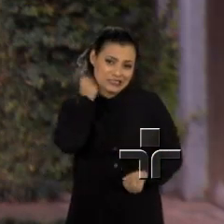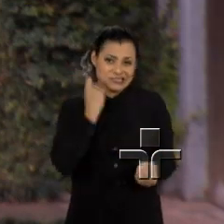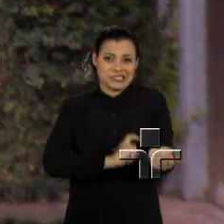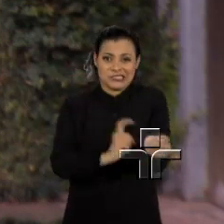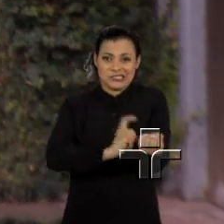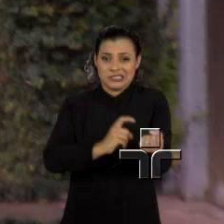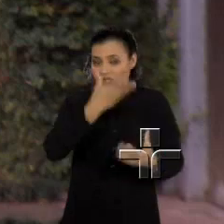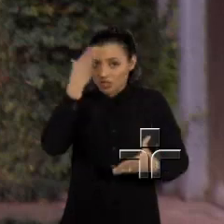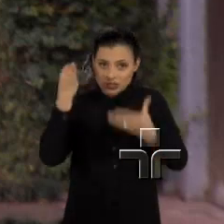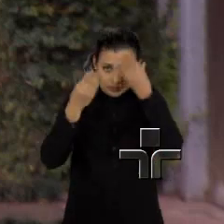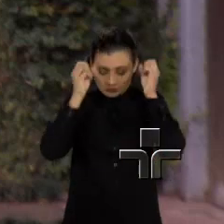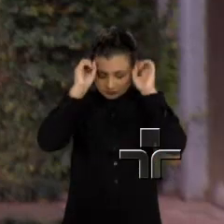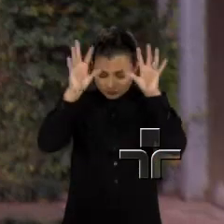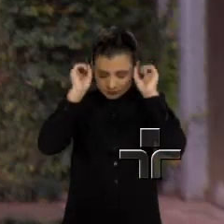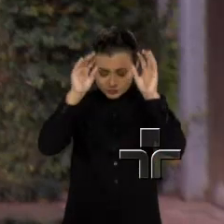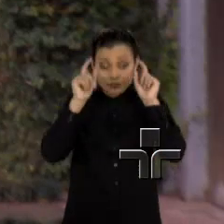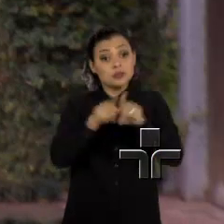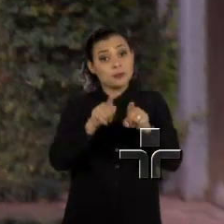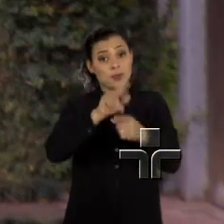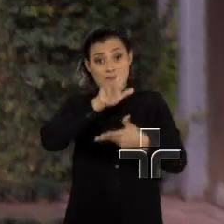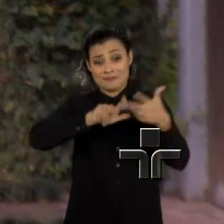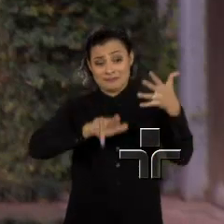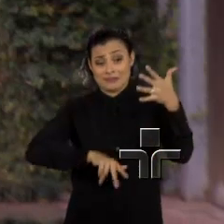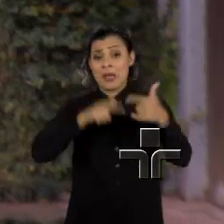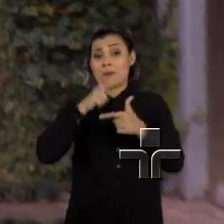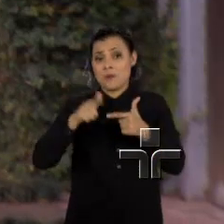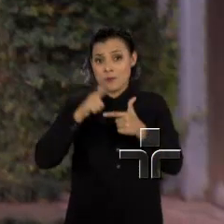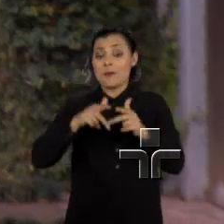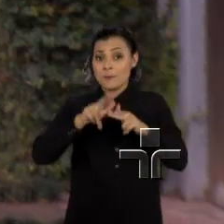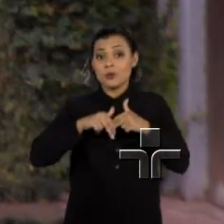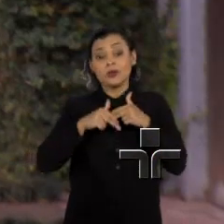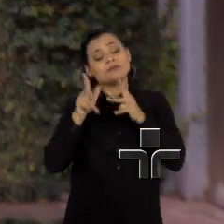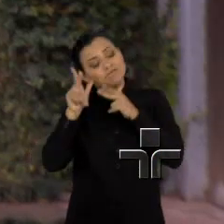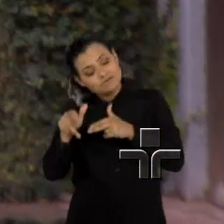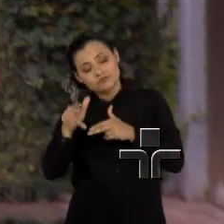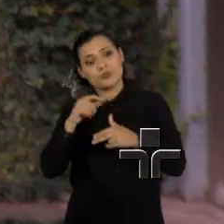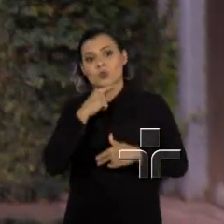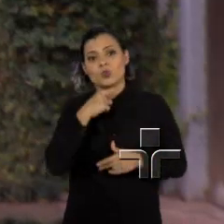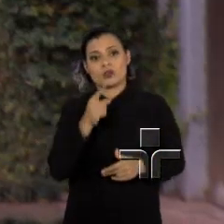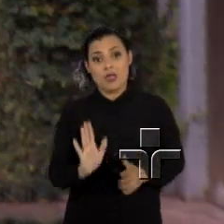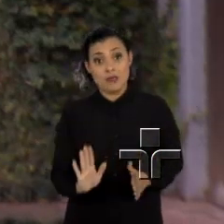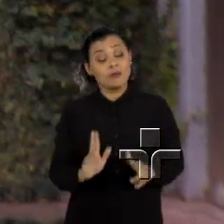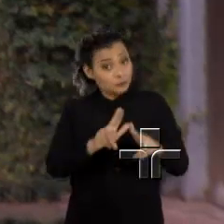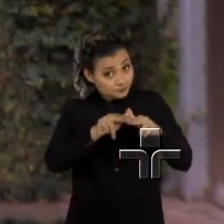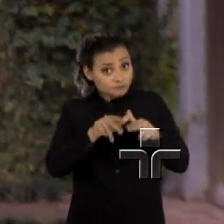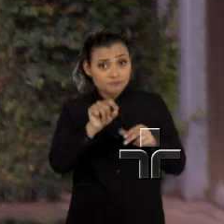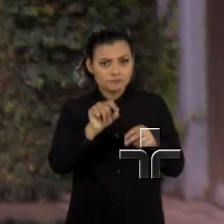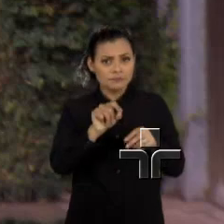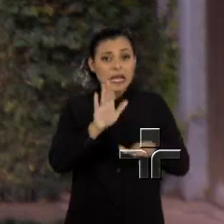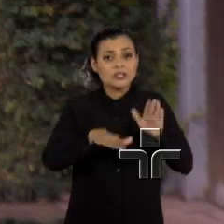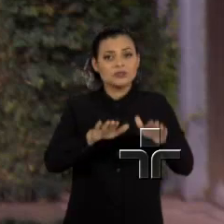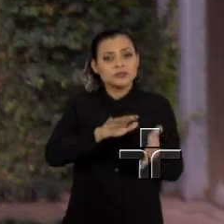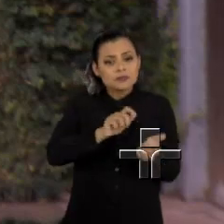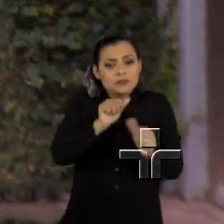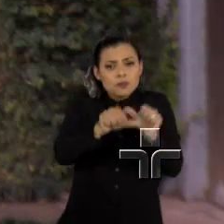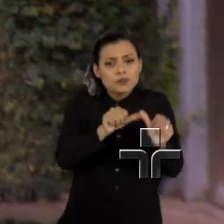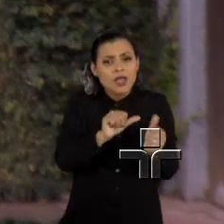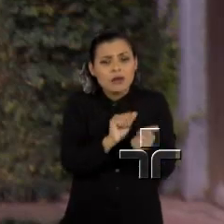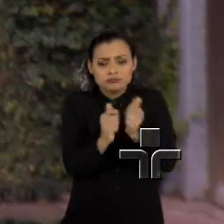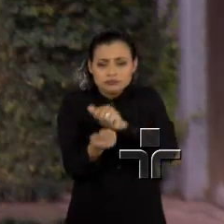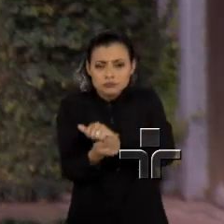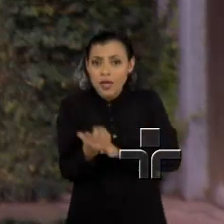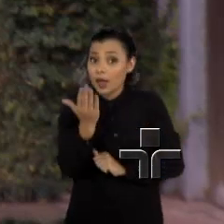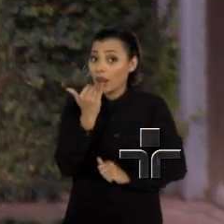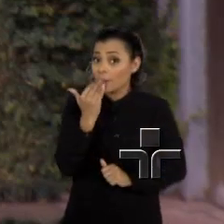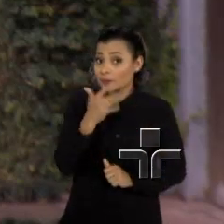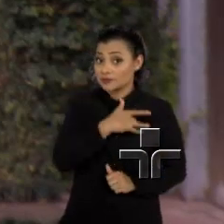de memória, dores de cabeça são alguns problemas que deixar de dormir pode causar. Às vezes, mudar alguns hábitos, como por exemplo,